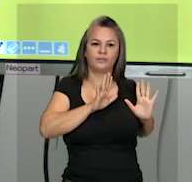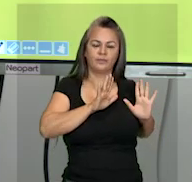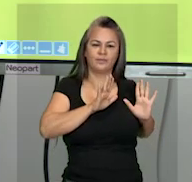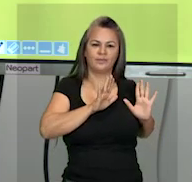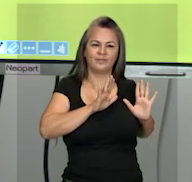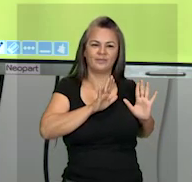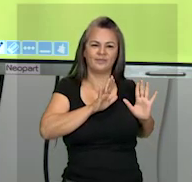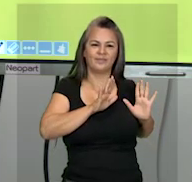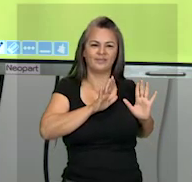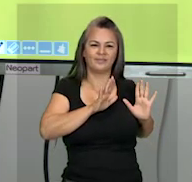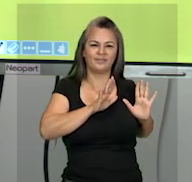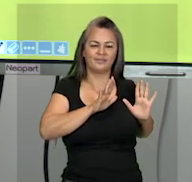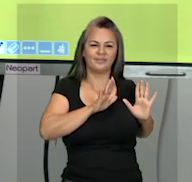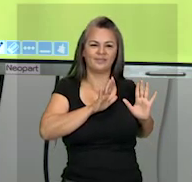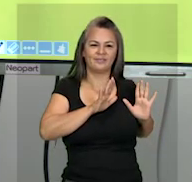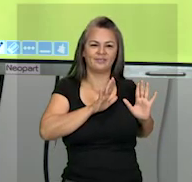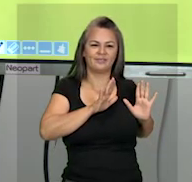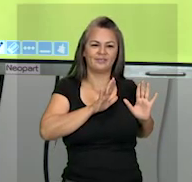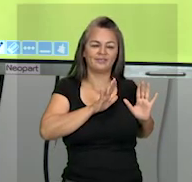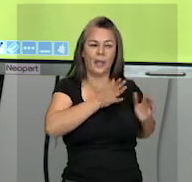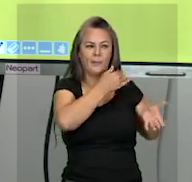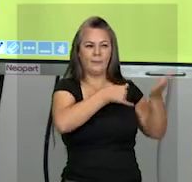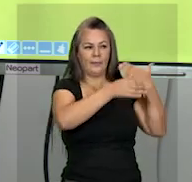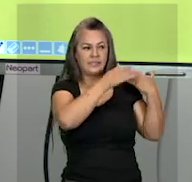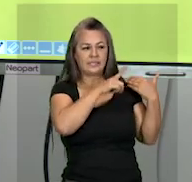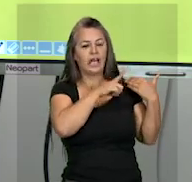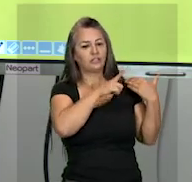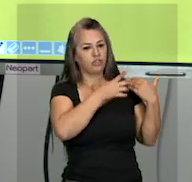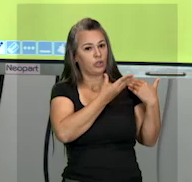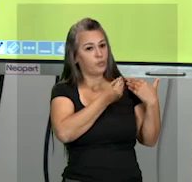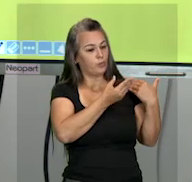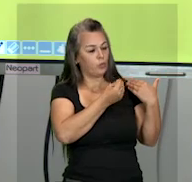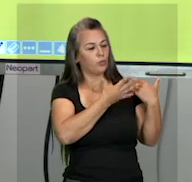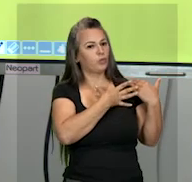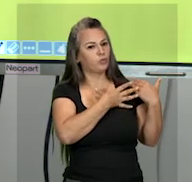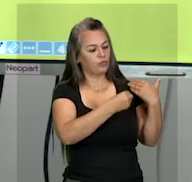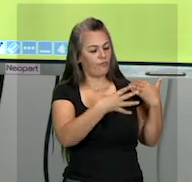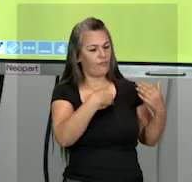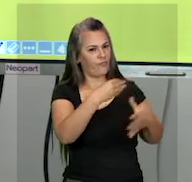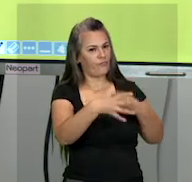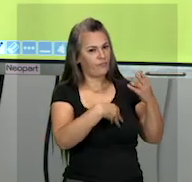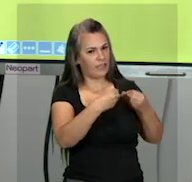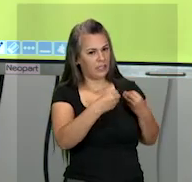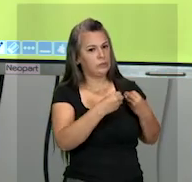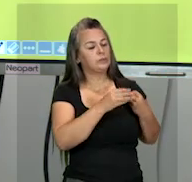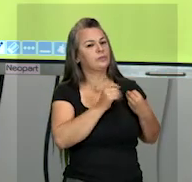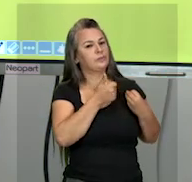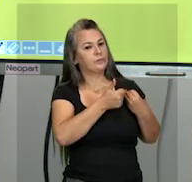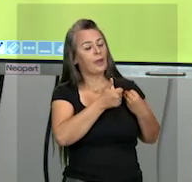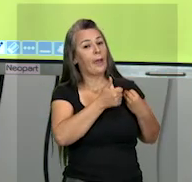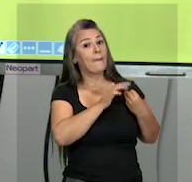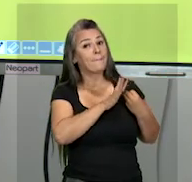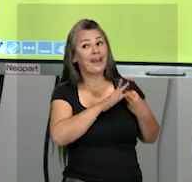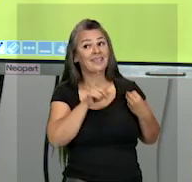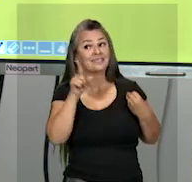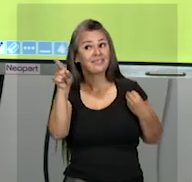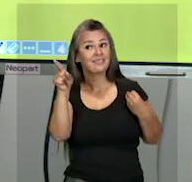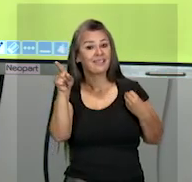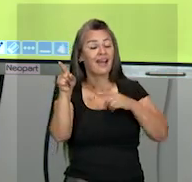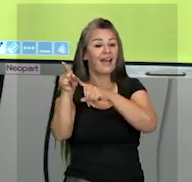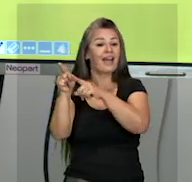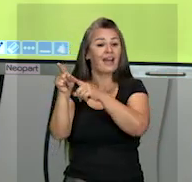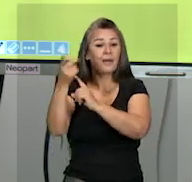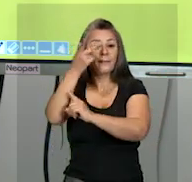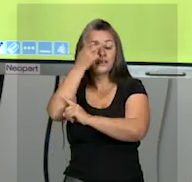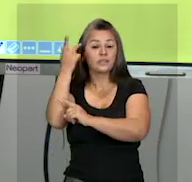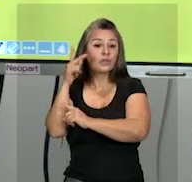nessa faixa de idade aqui no Brasil, costumam ter 3, 4, às vezes até mais irmãos do que isso. Mas no Japão já é comum pessoas de 50 a